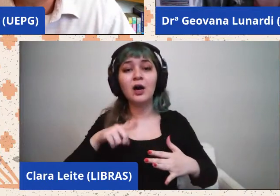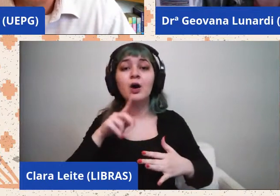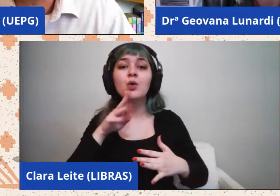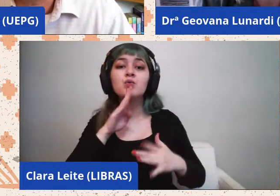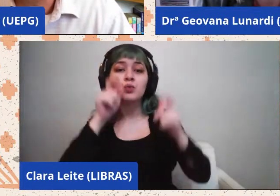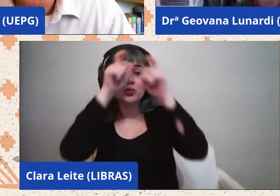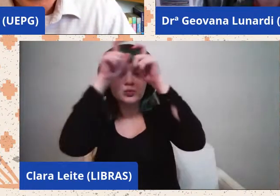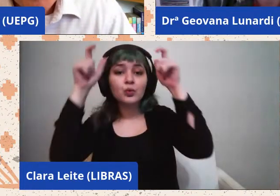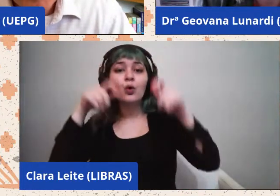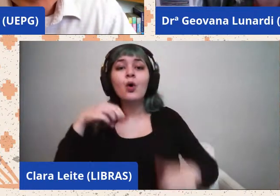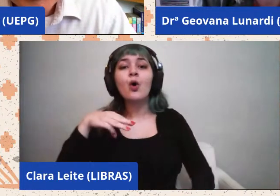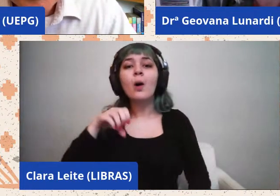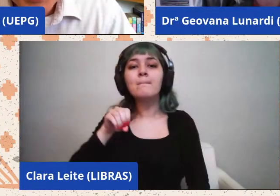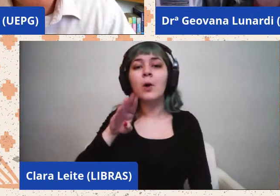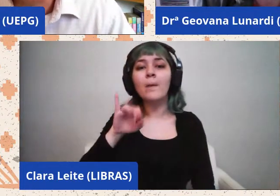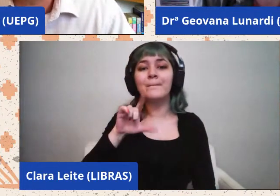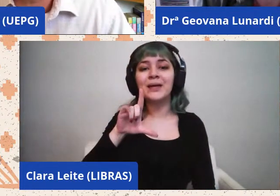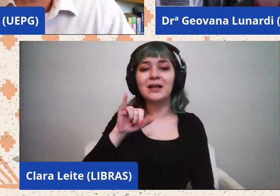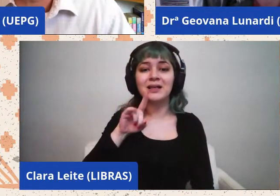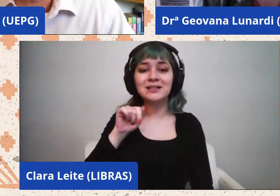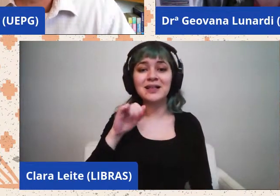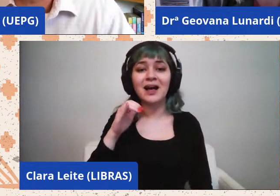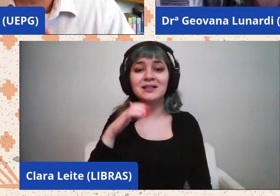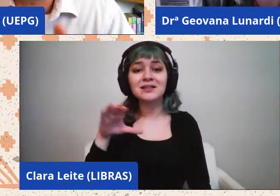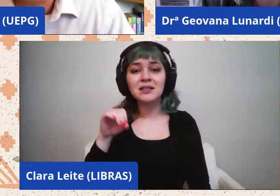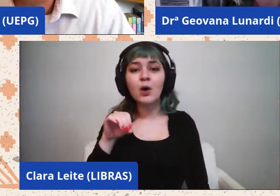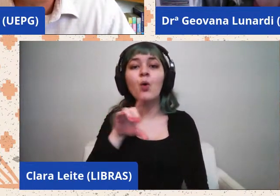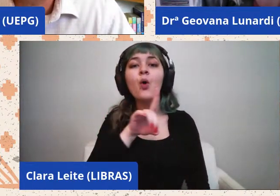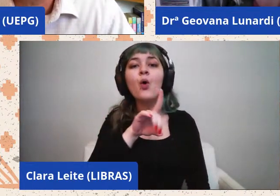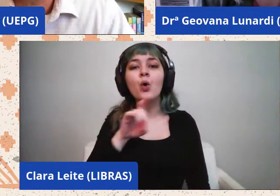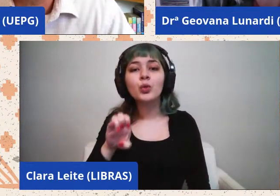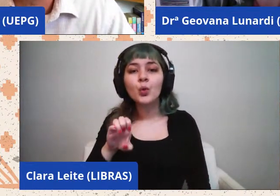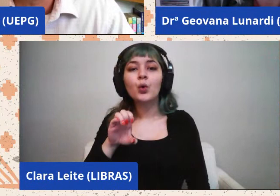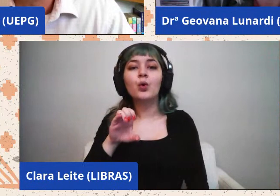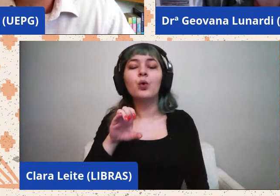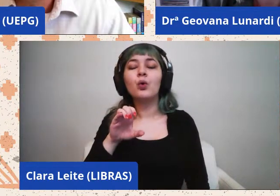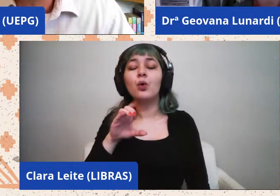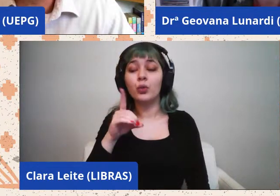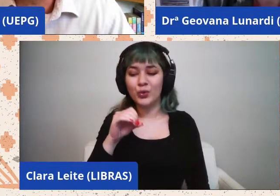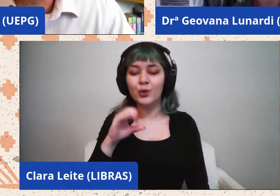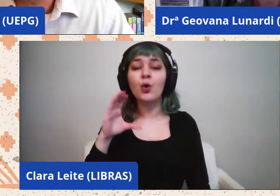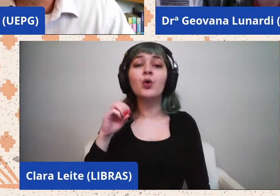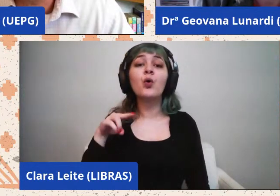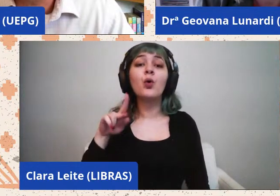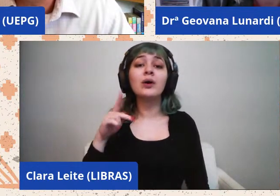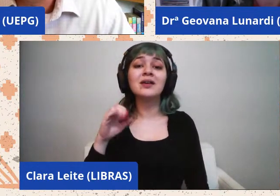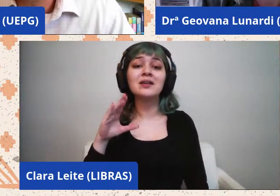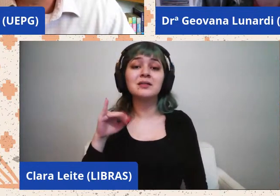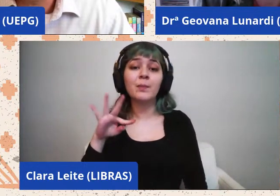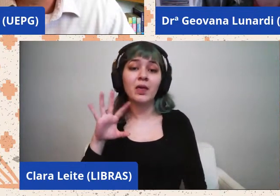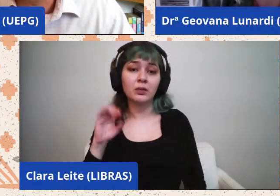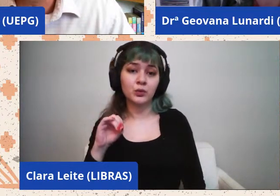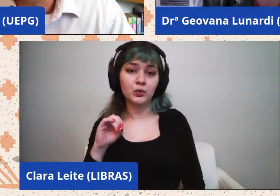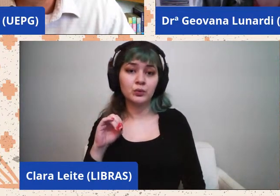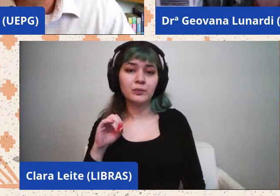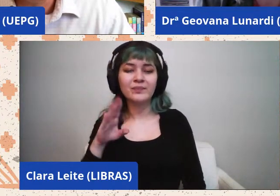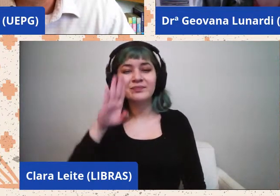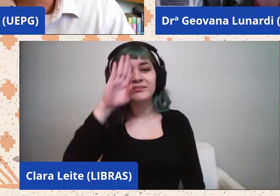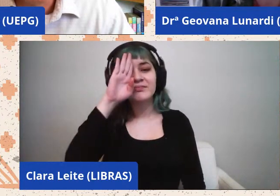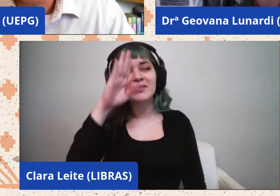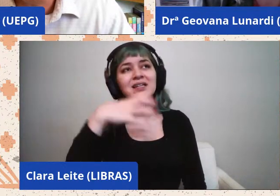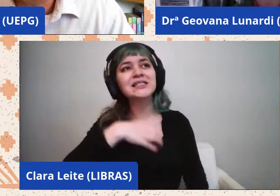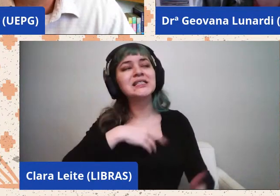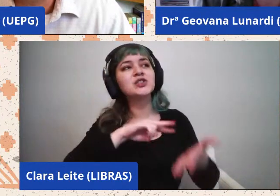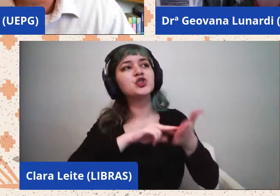mobilization, que seria mobilizar o conhecimento, levar o conhecimento principalmente no sentido